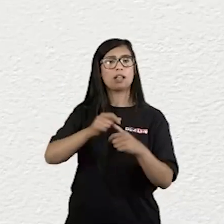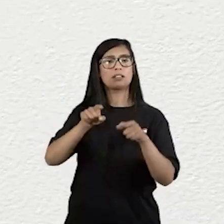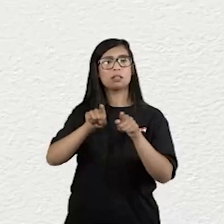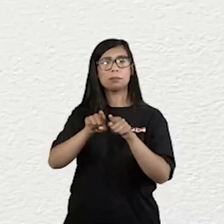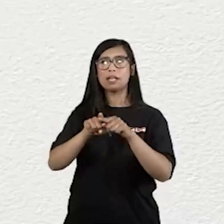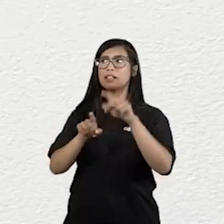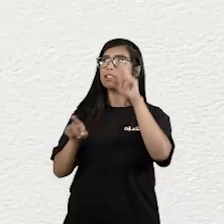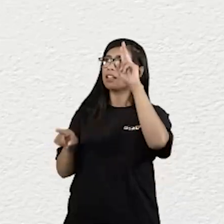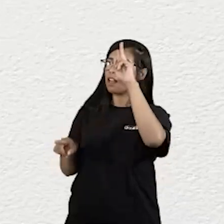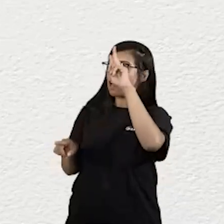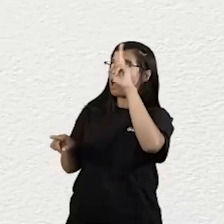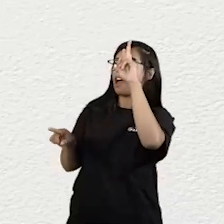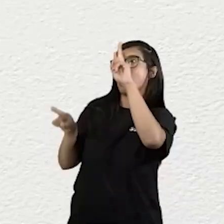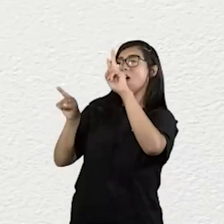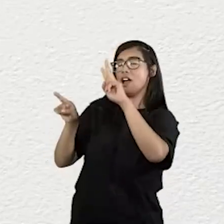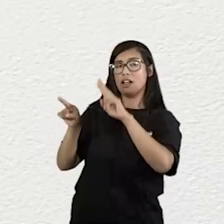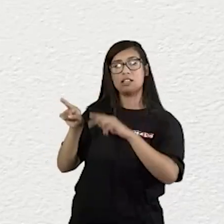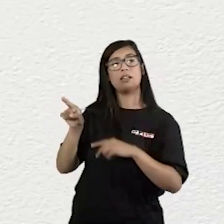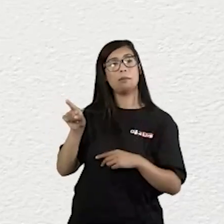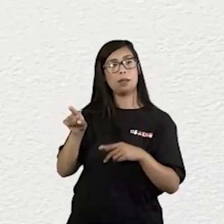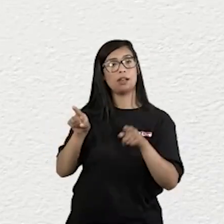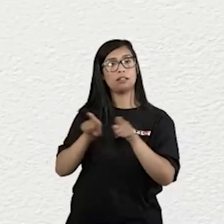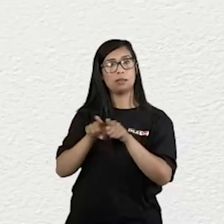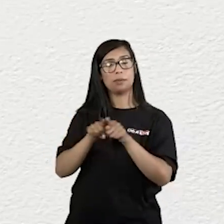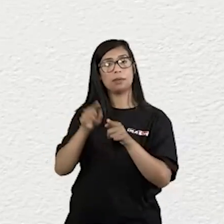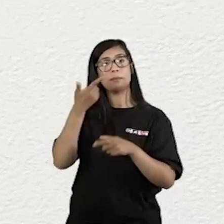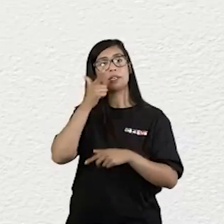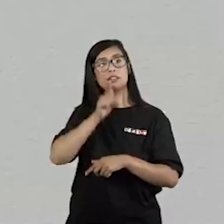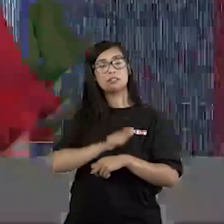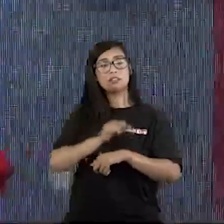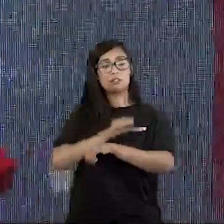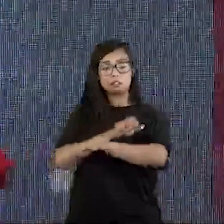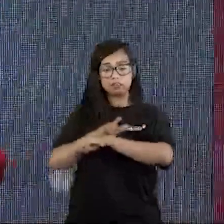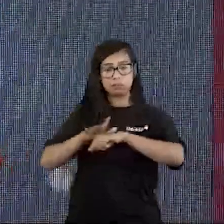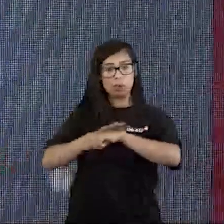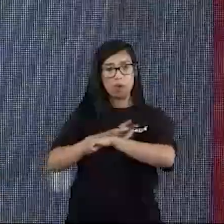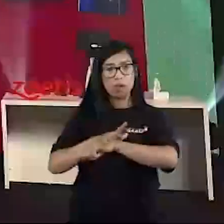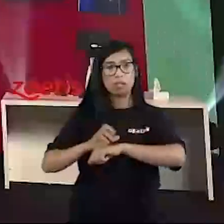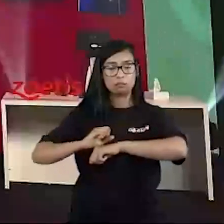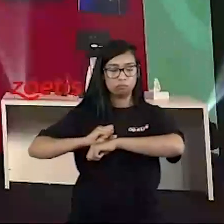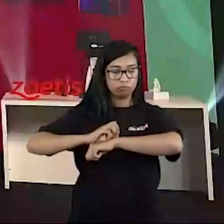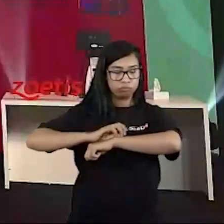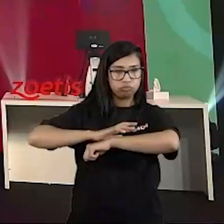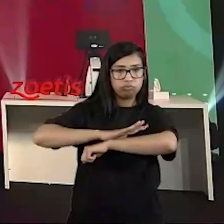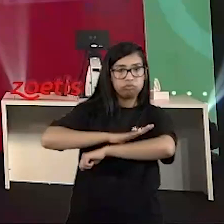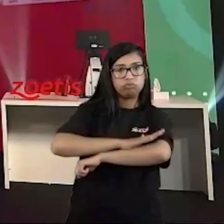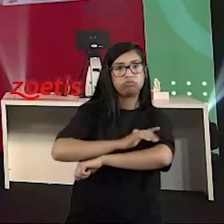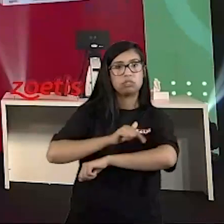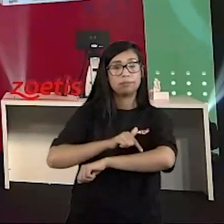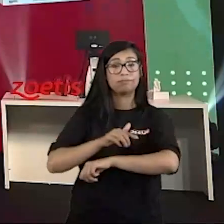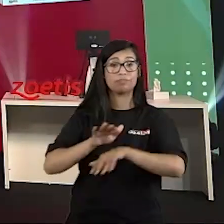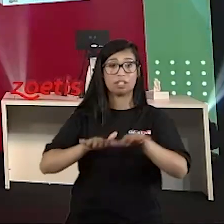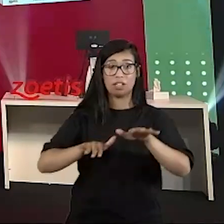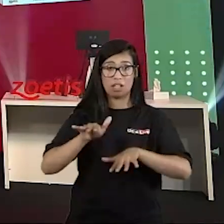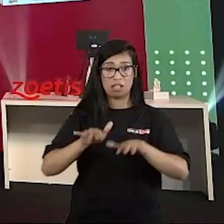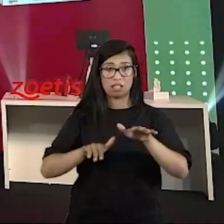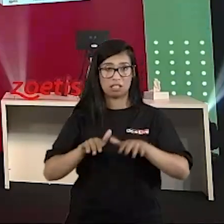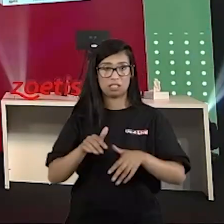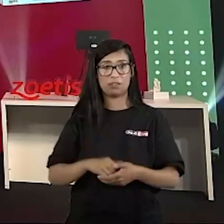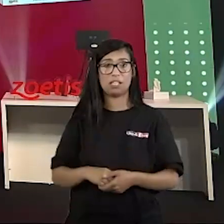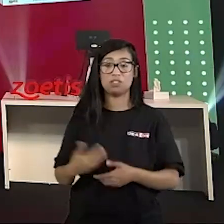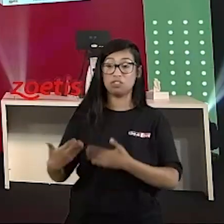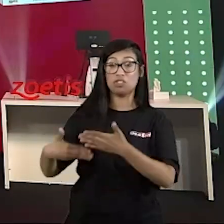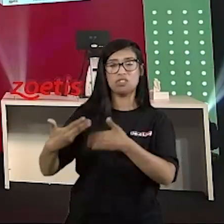que as infecções, seja por bactéria, seja por malacésia, são, na sua grande maioria das vezes, secundárias. Então, buscar a